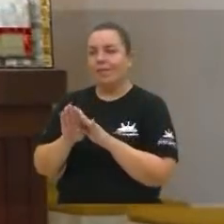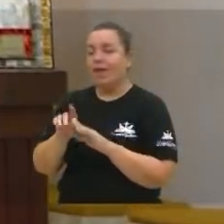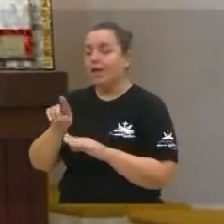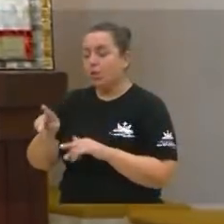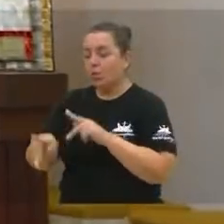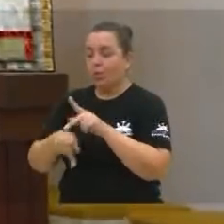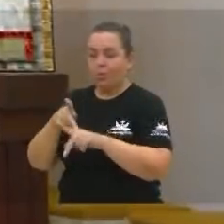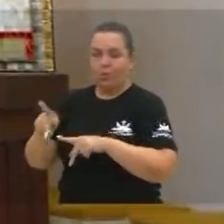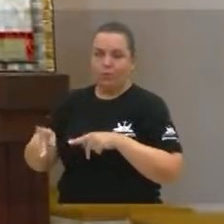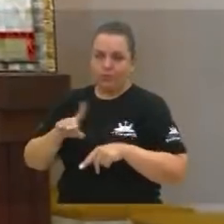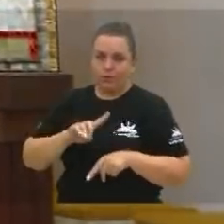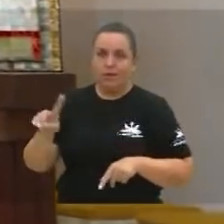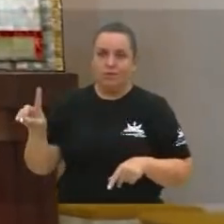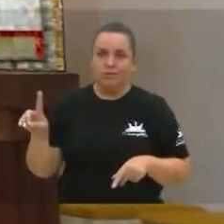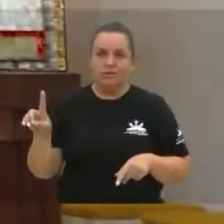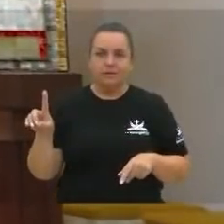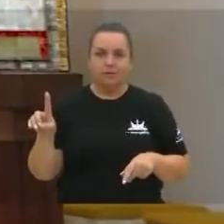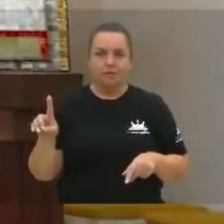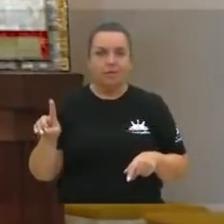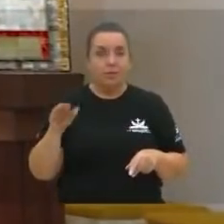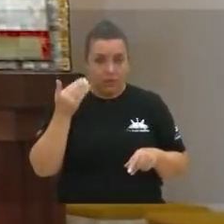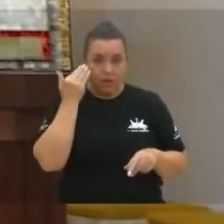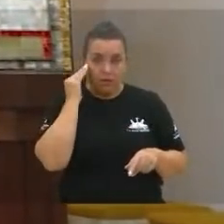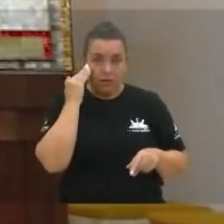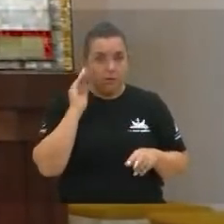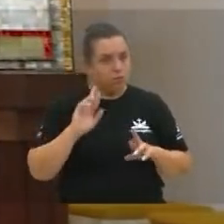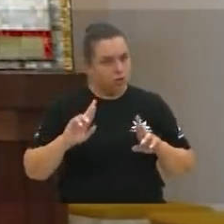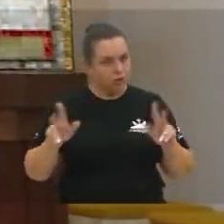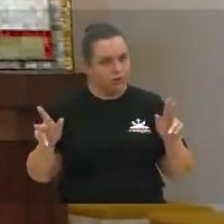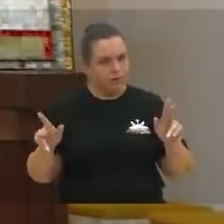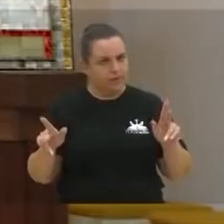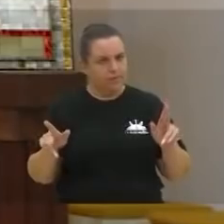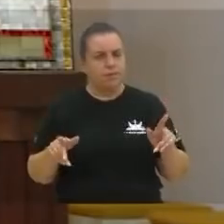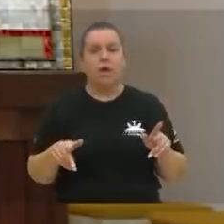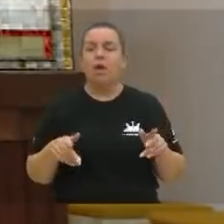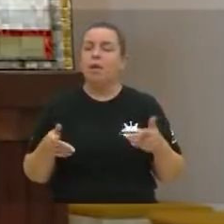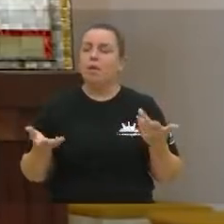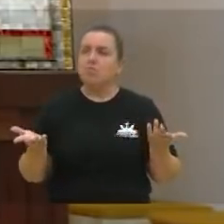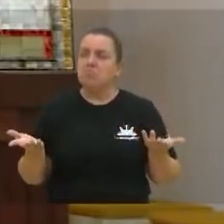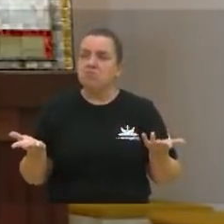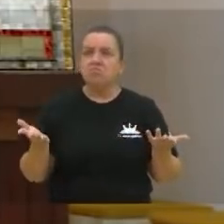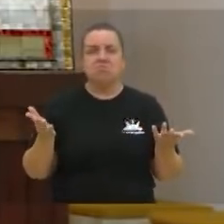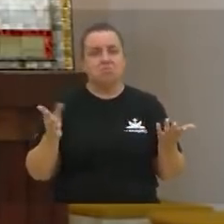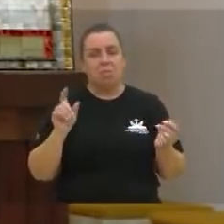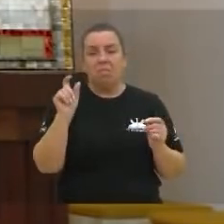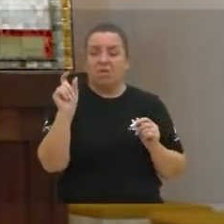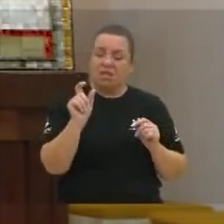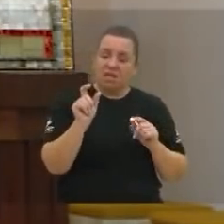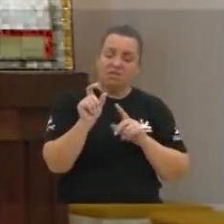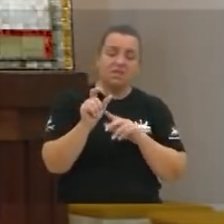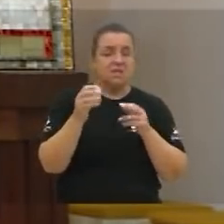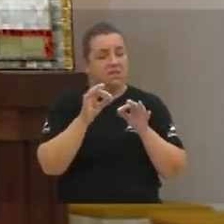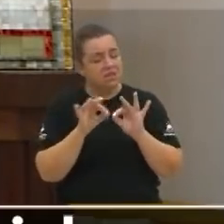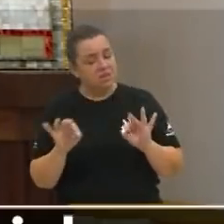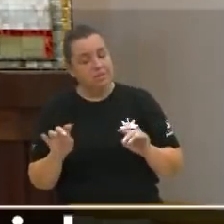a e do Povo de Deus você entendeu diferença e parece que palavrinhas